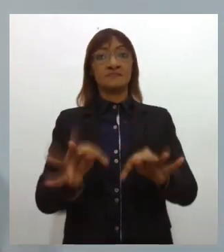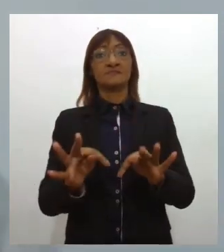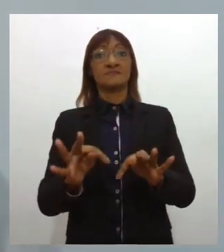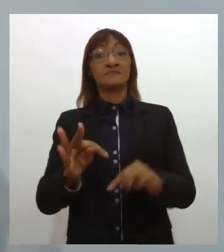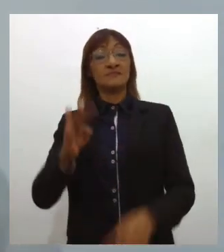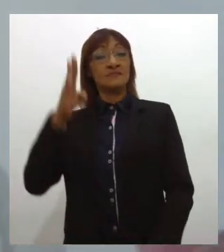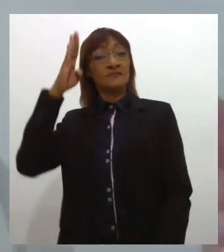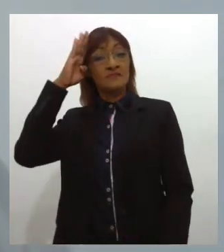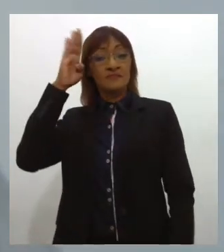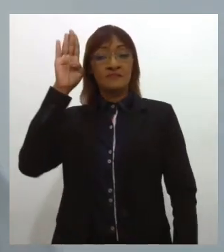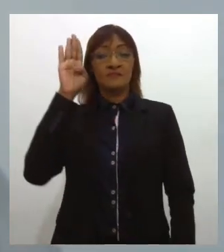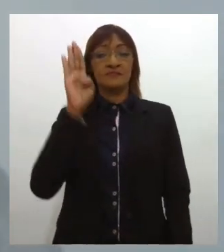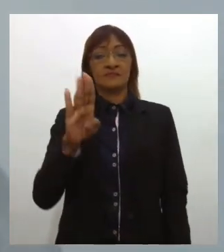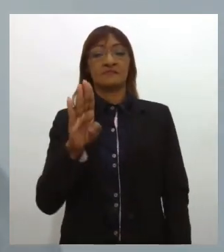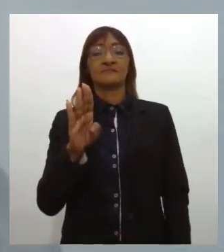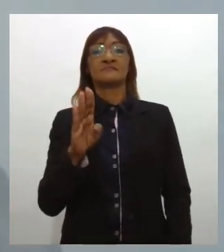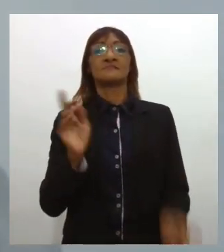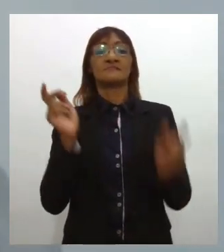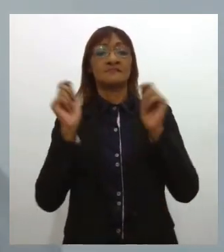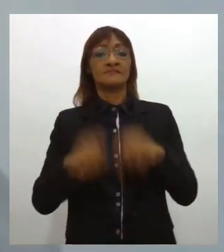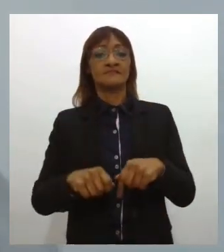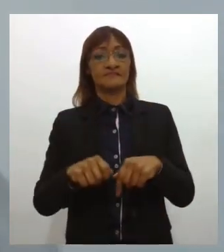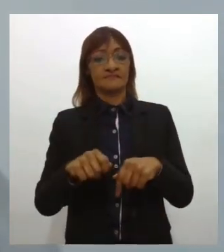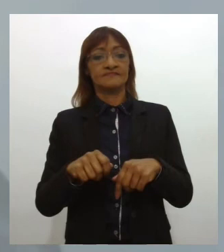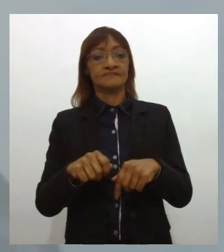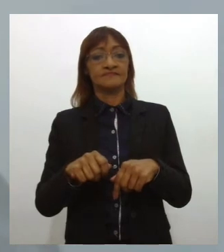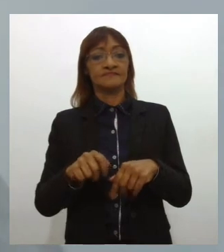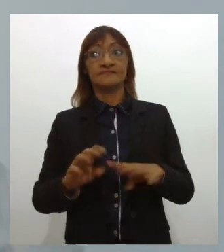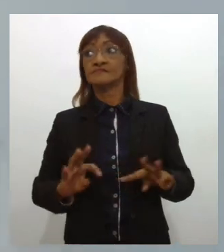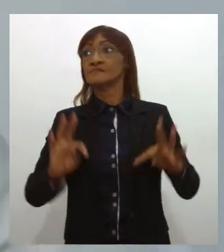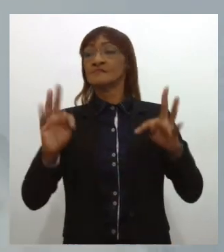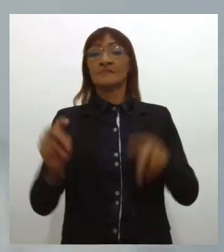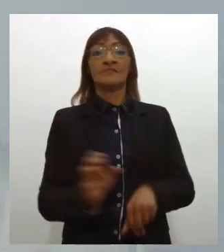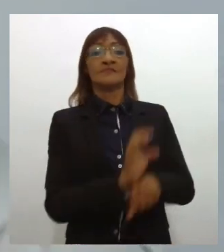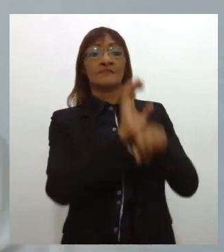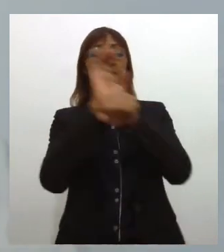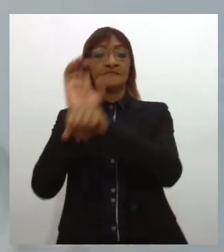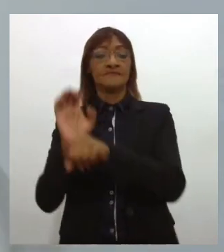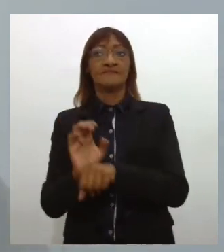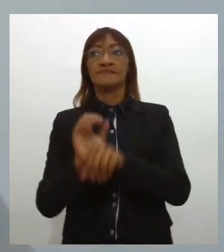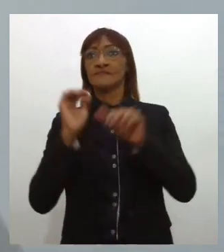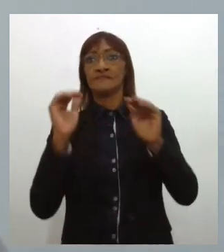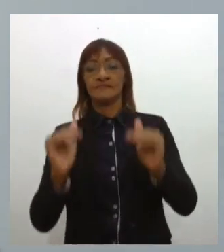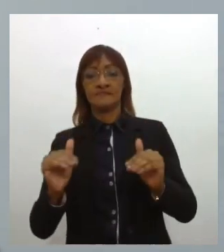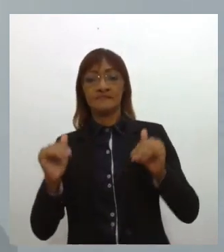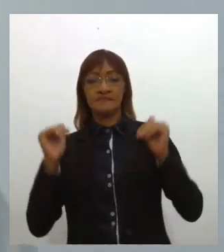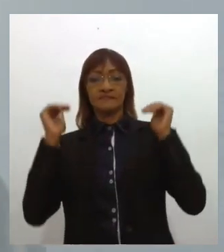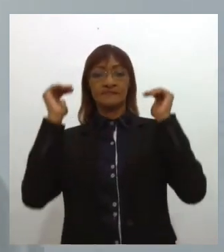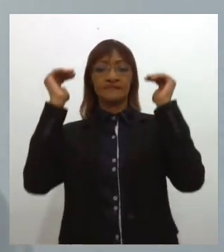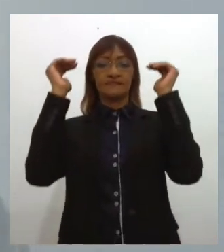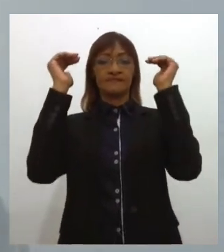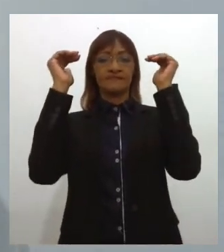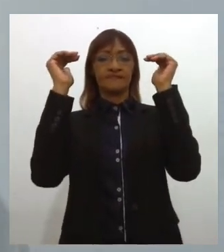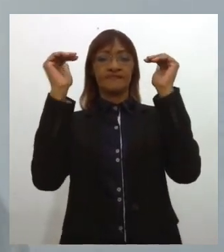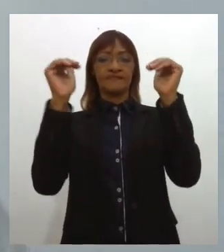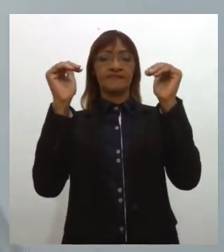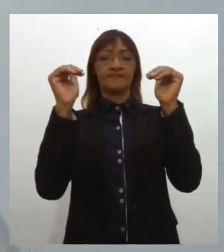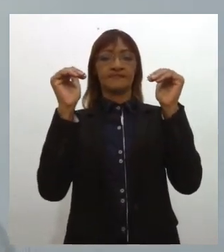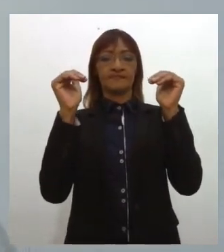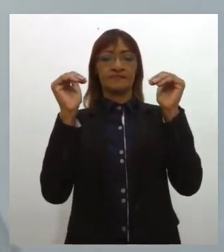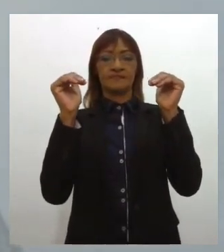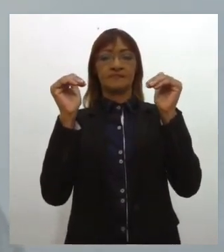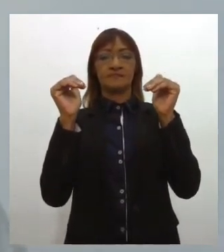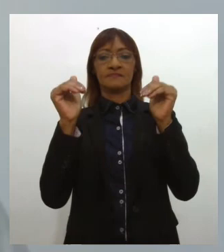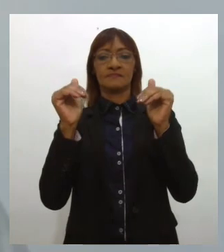ferramentas para que o Estado ele seja alavancado. E como você bem disse, você foi